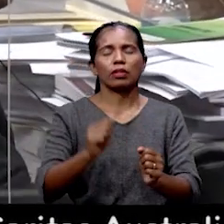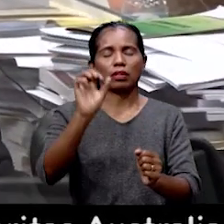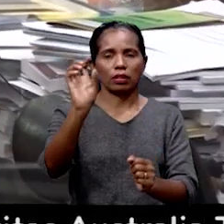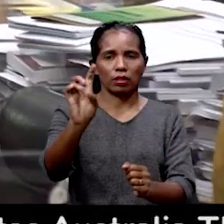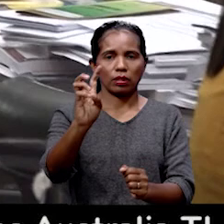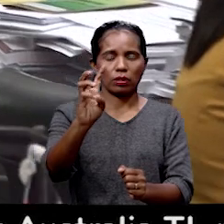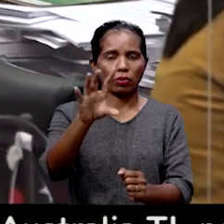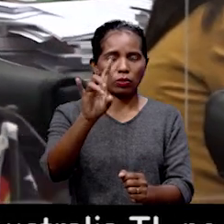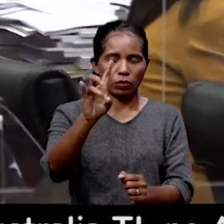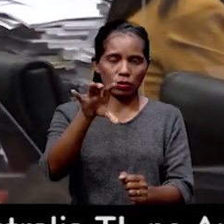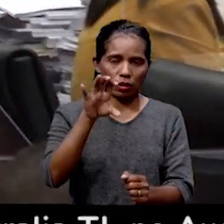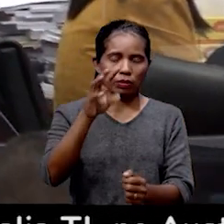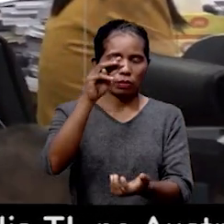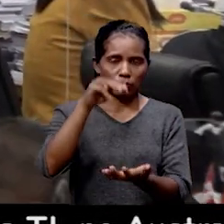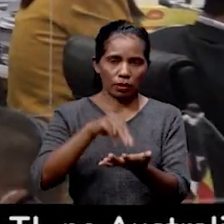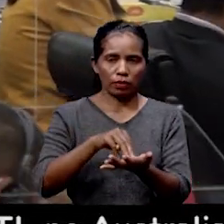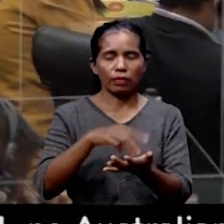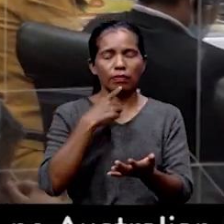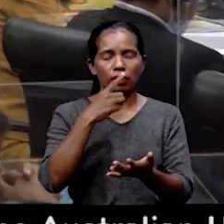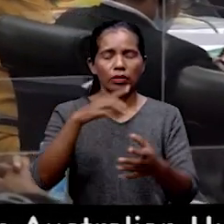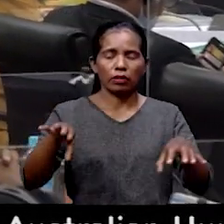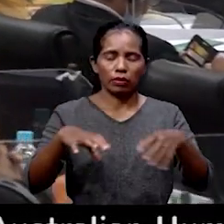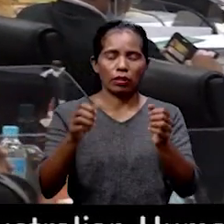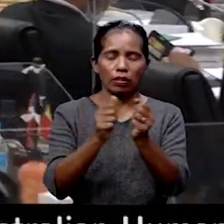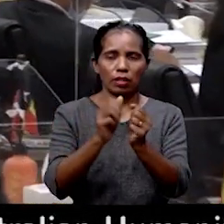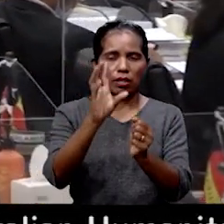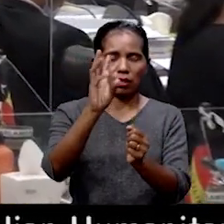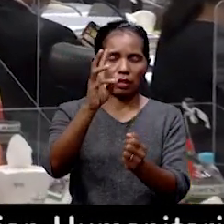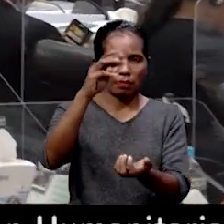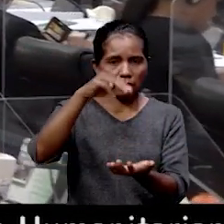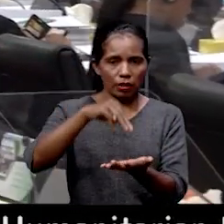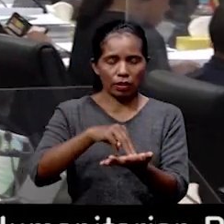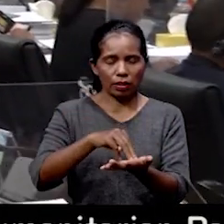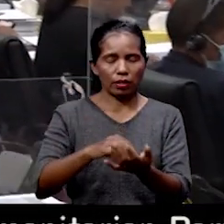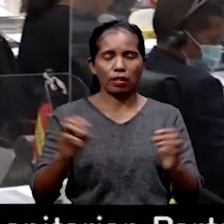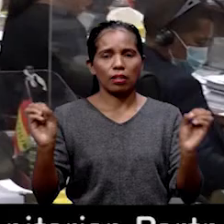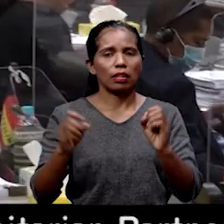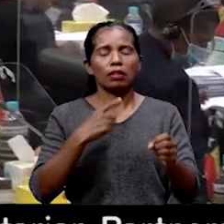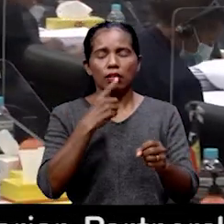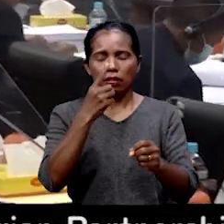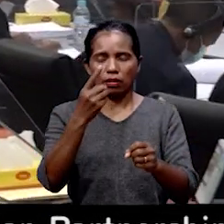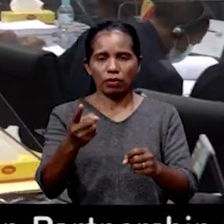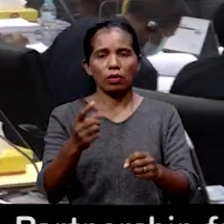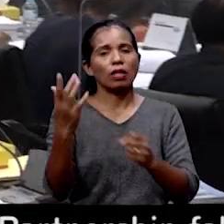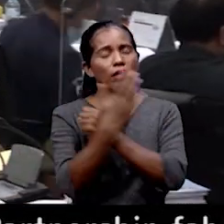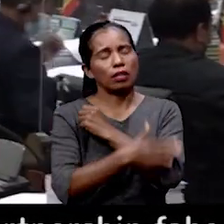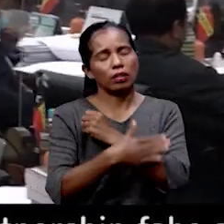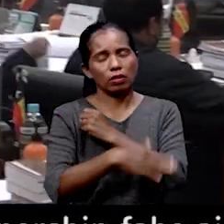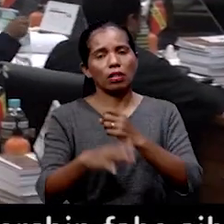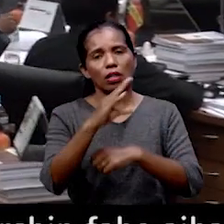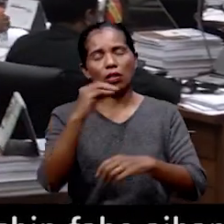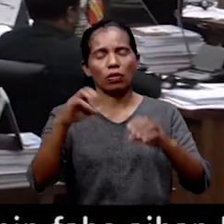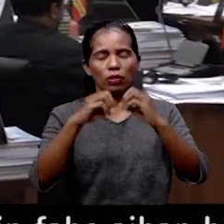Resin. Bem serviço Tokonen Resin, composto husi promove laço amizade, no nação ca